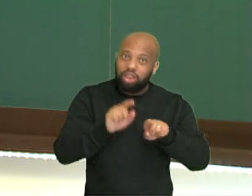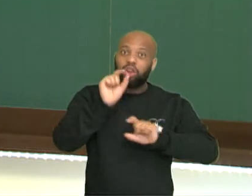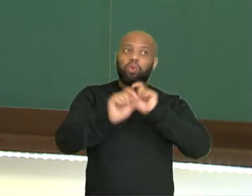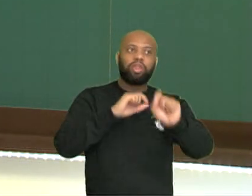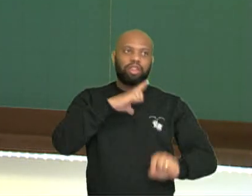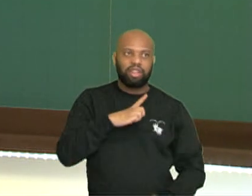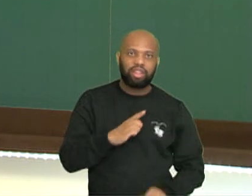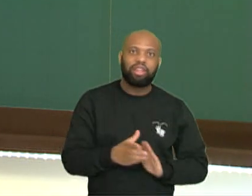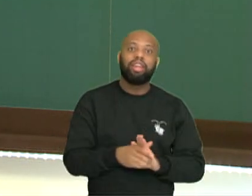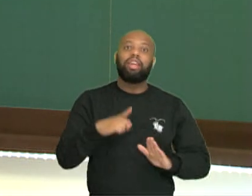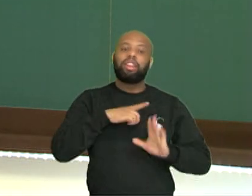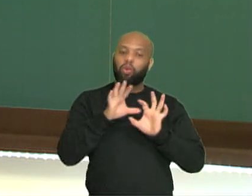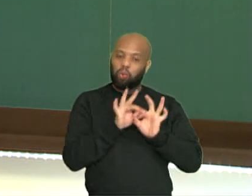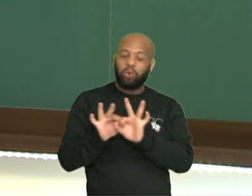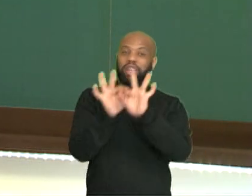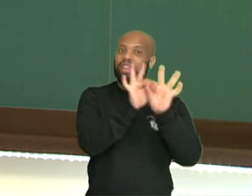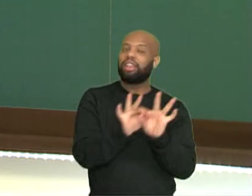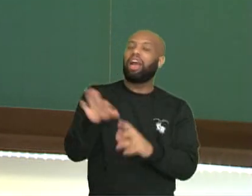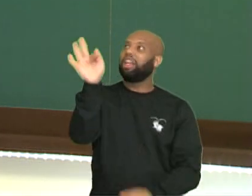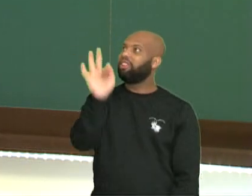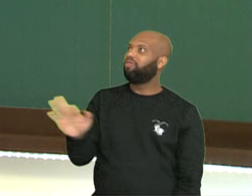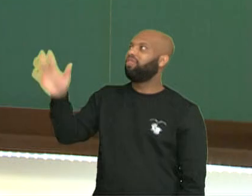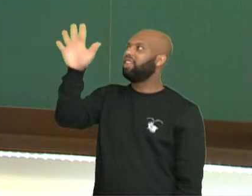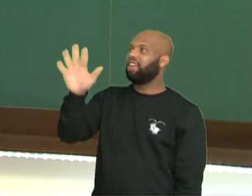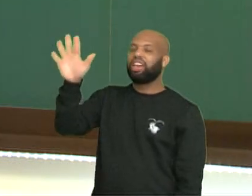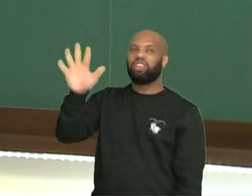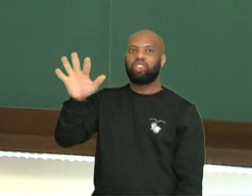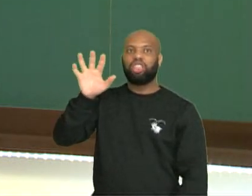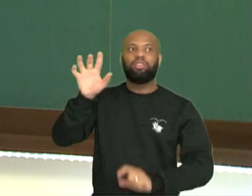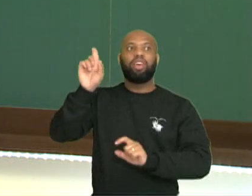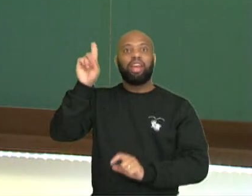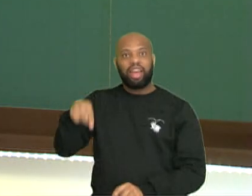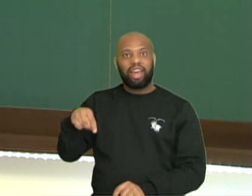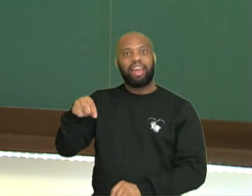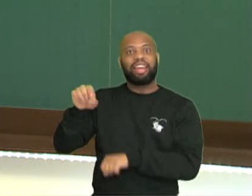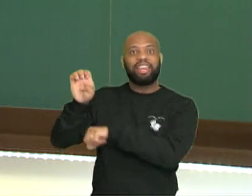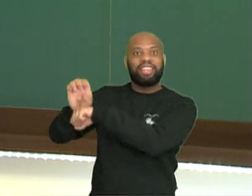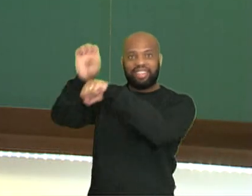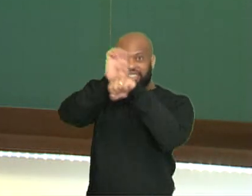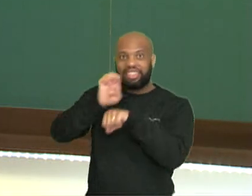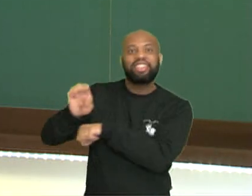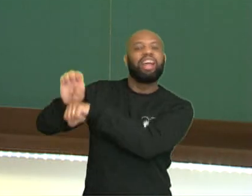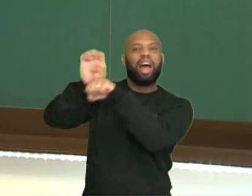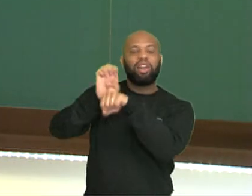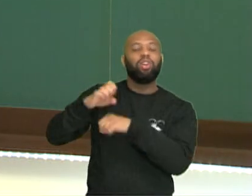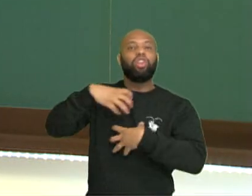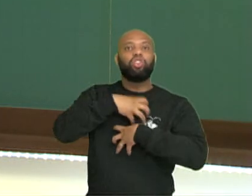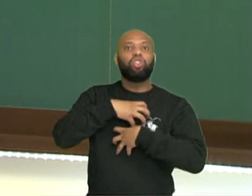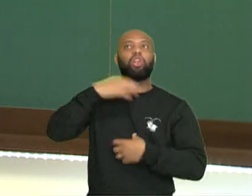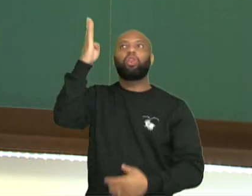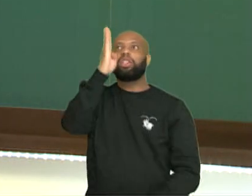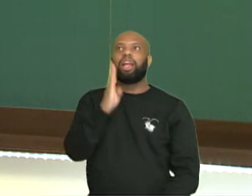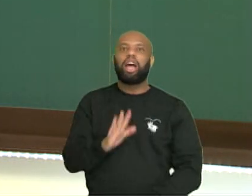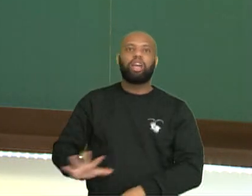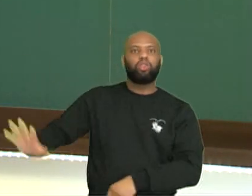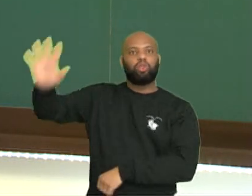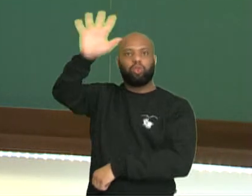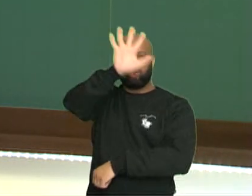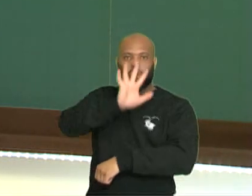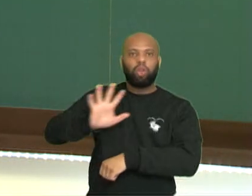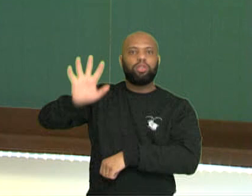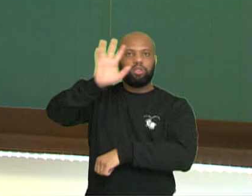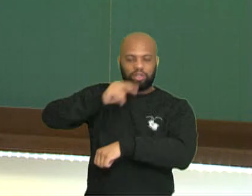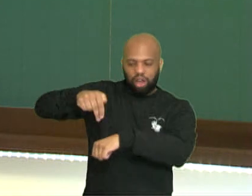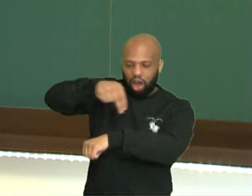temos? Nós temos uma unidade federativa, a qual nós chamamos de Estado Nacional, representado pelo território brasileiro,